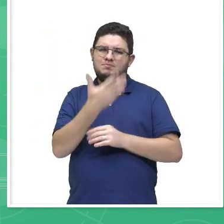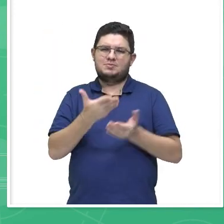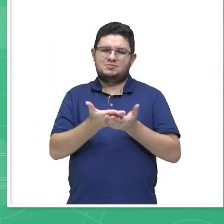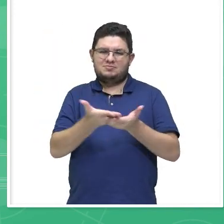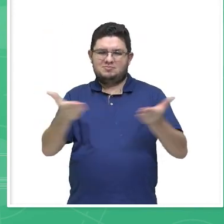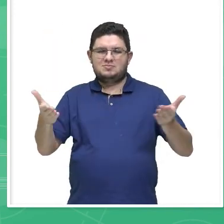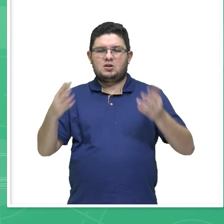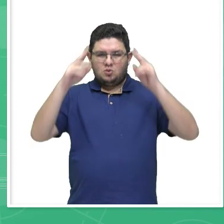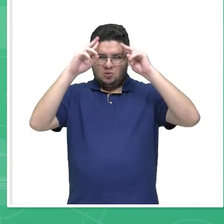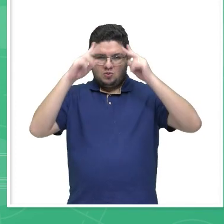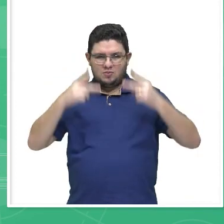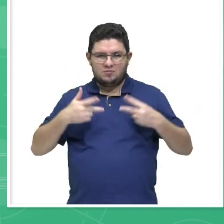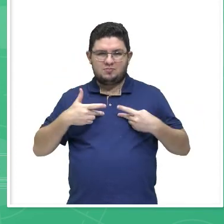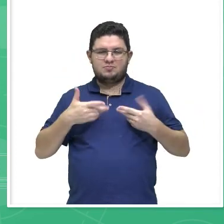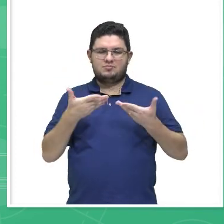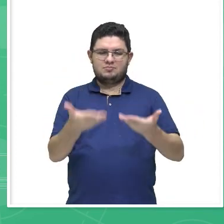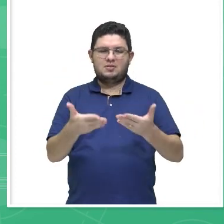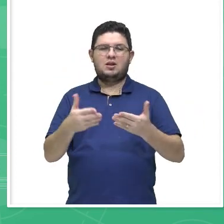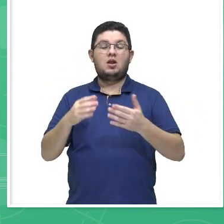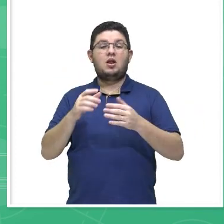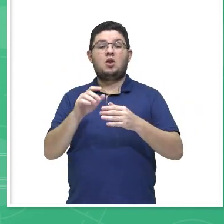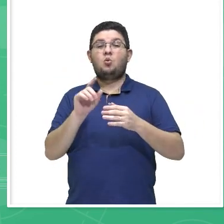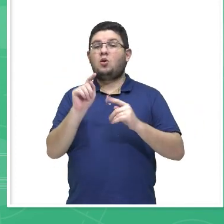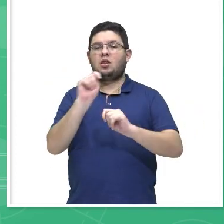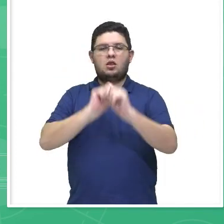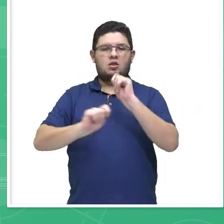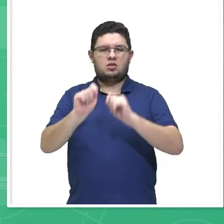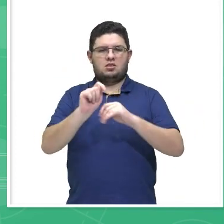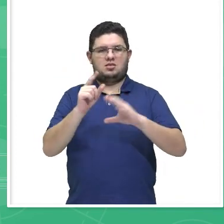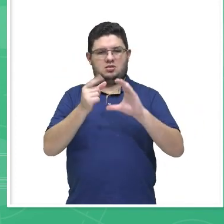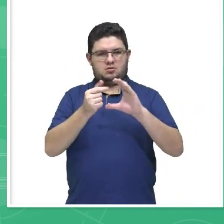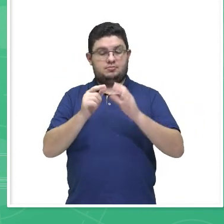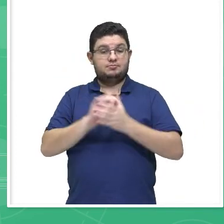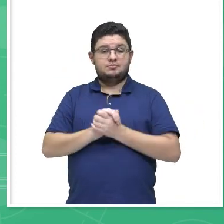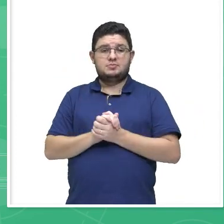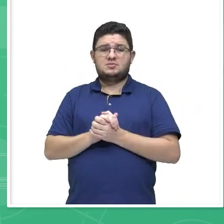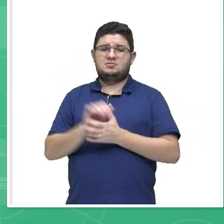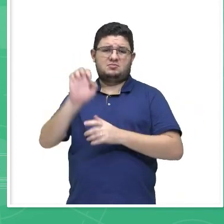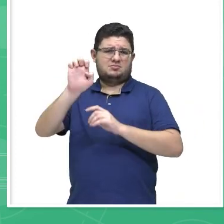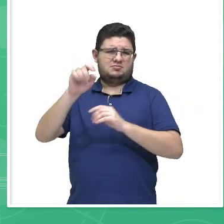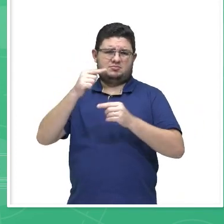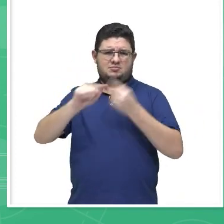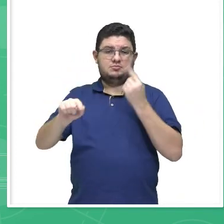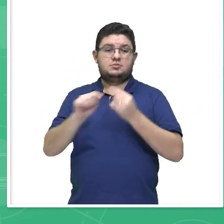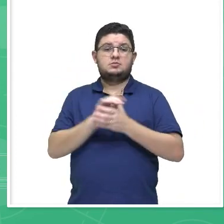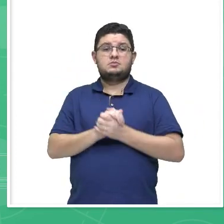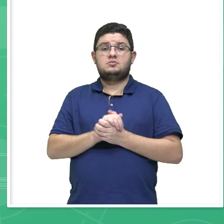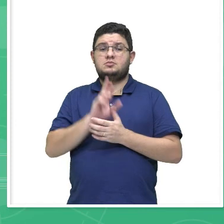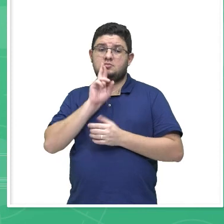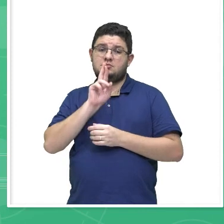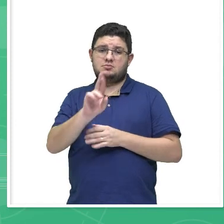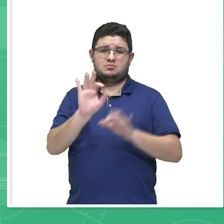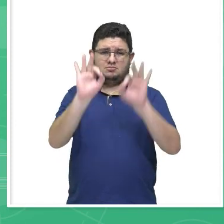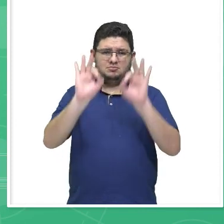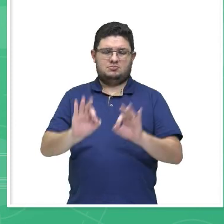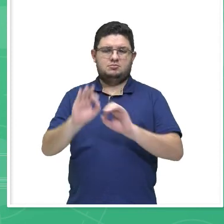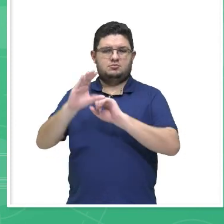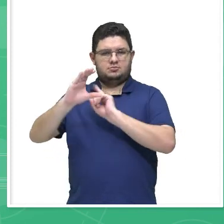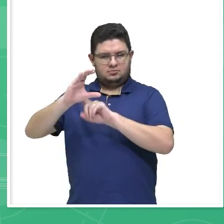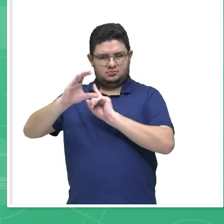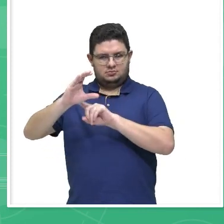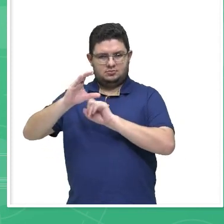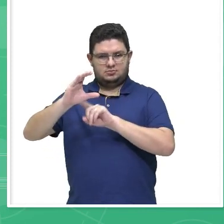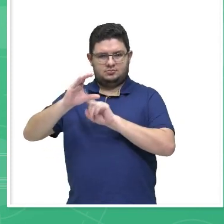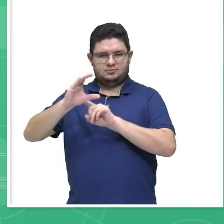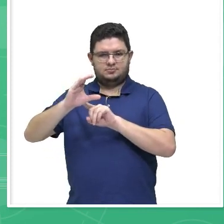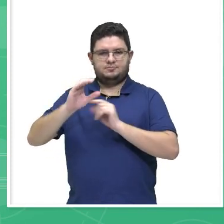capitalismo. Marx não falou isso. Então, nossa resposta correta é realmente a letra